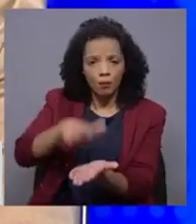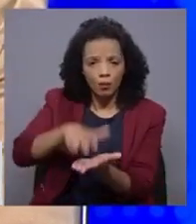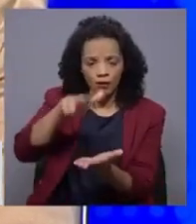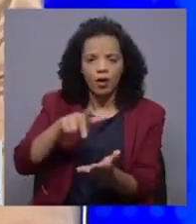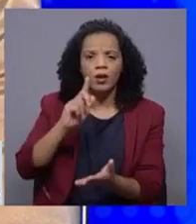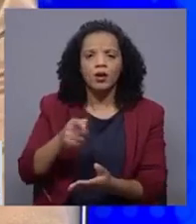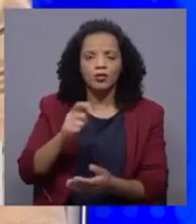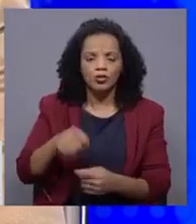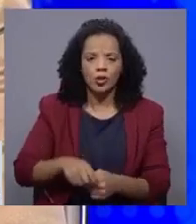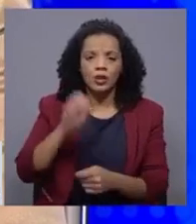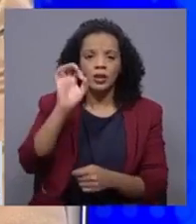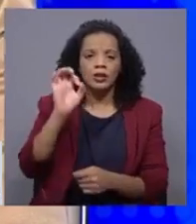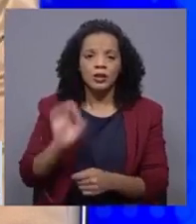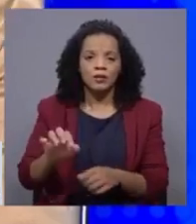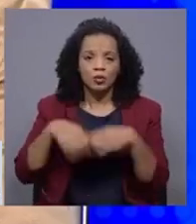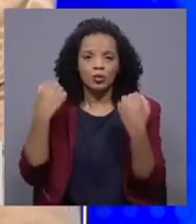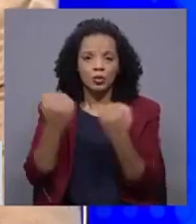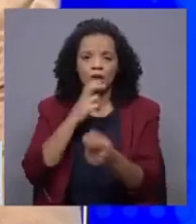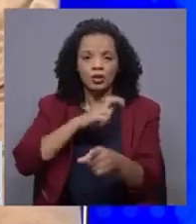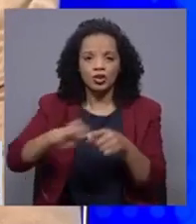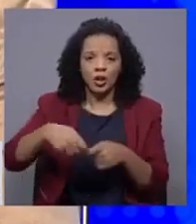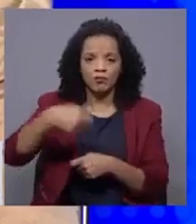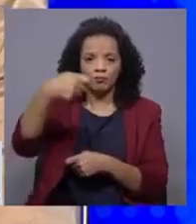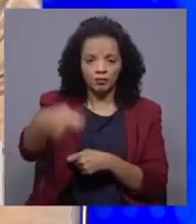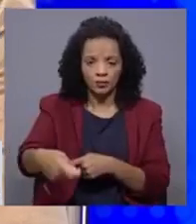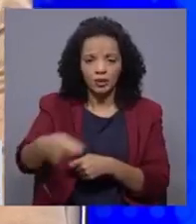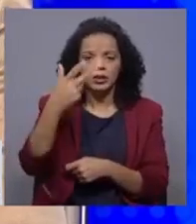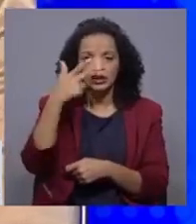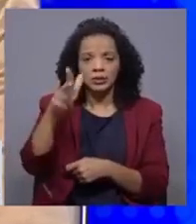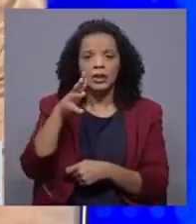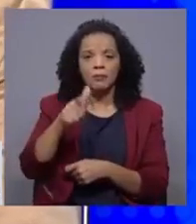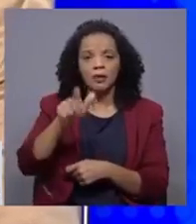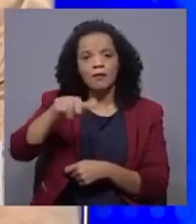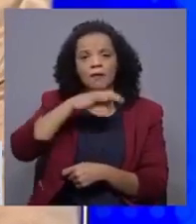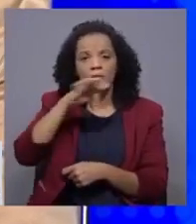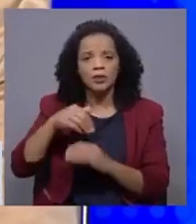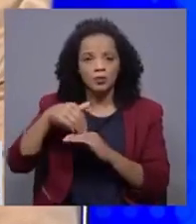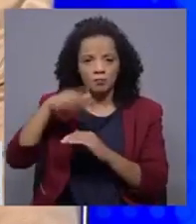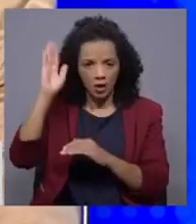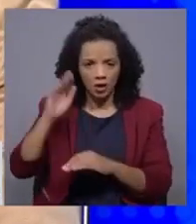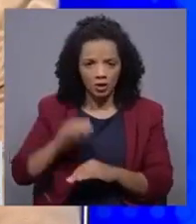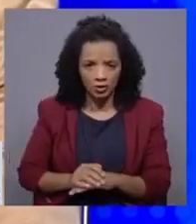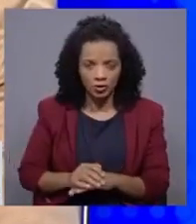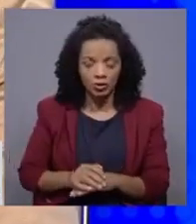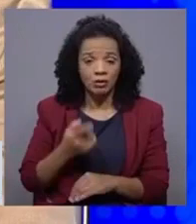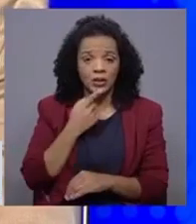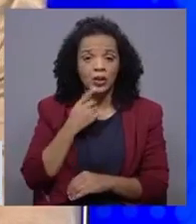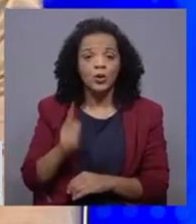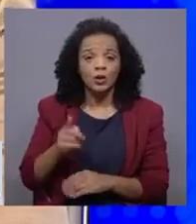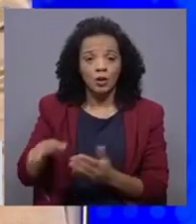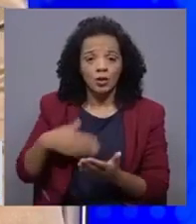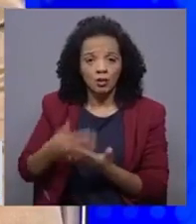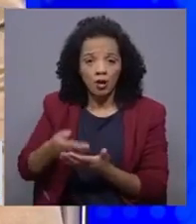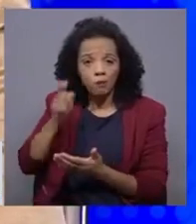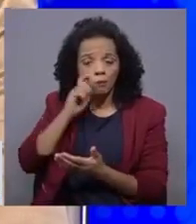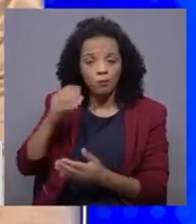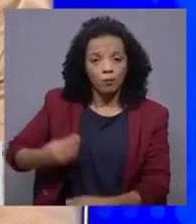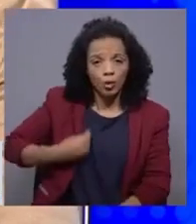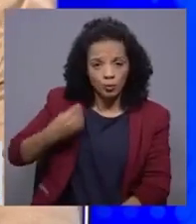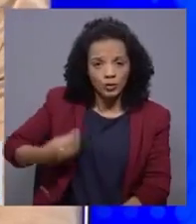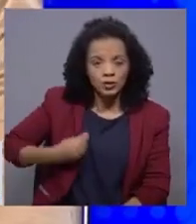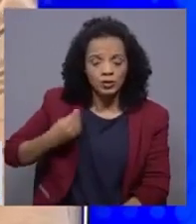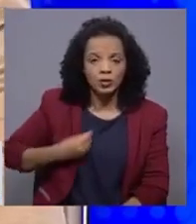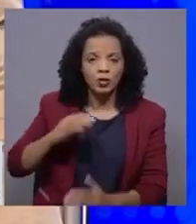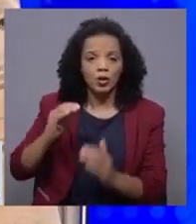o alargamento da tarifa social da energia a mais de 100 mil famílias. E, portanto, desta maneira nós conseguimos garantir que uma preocupação